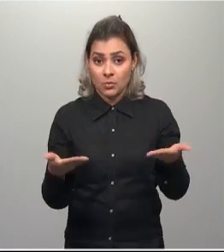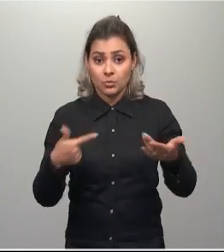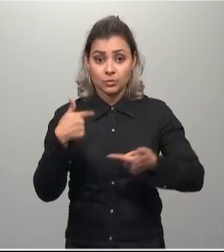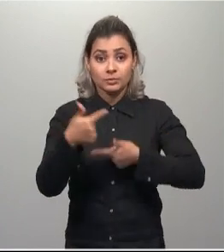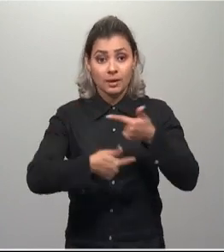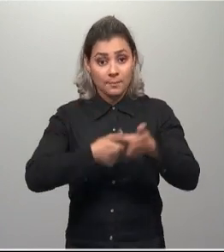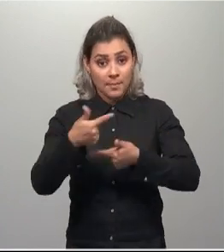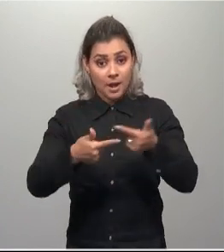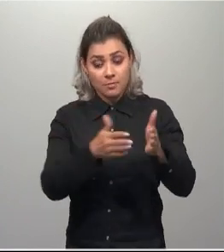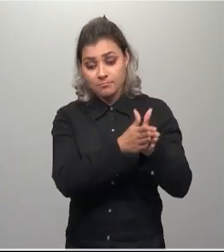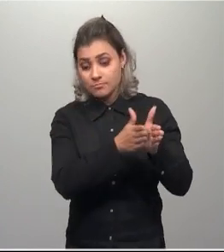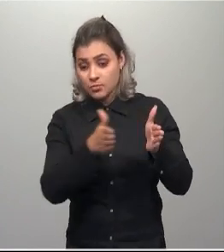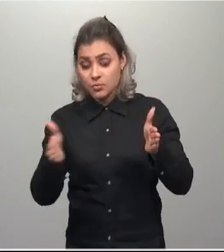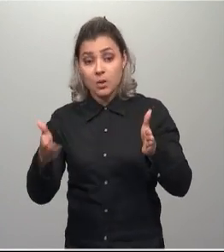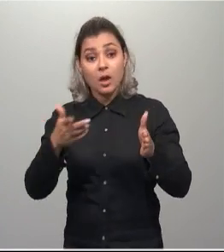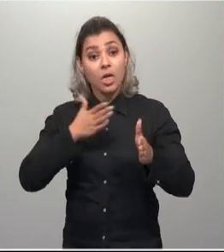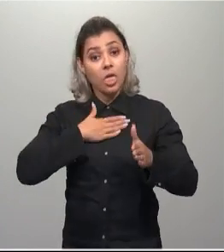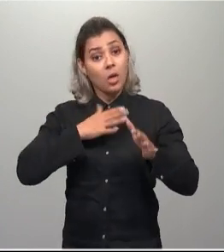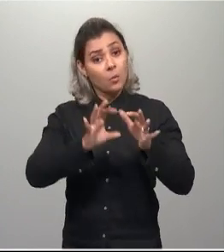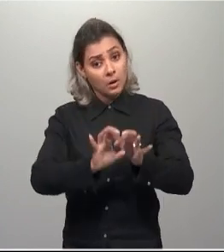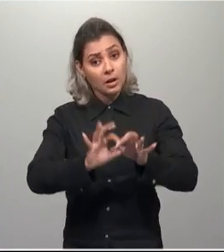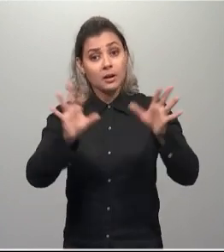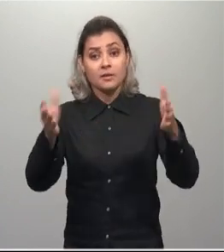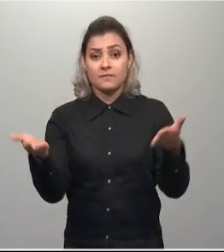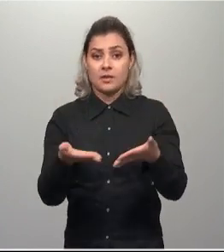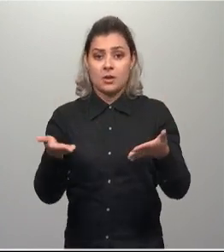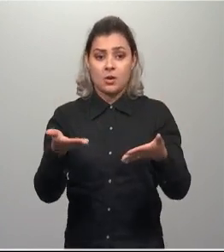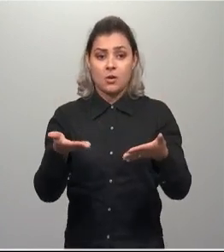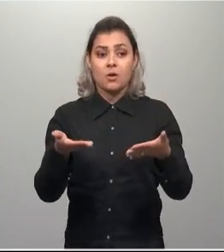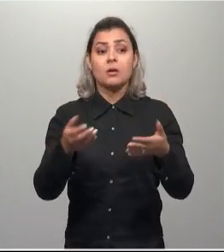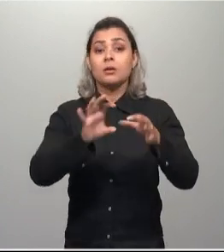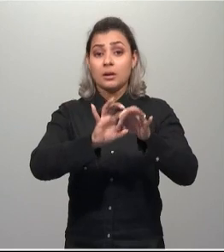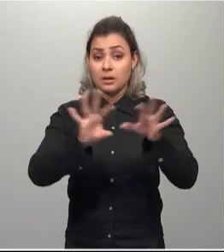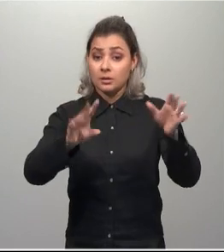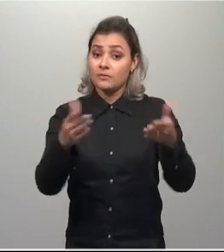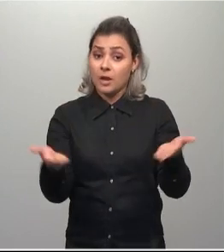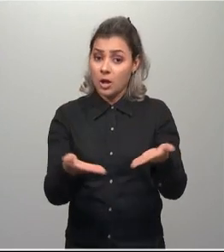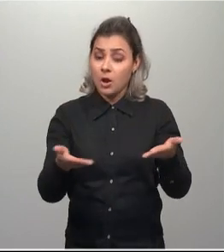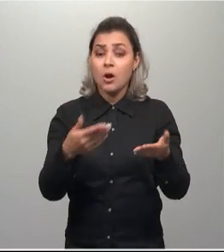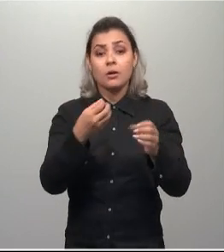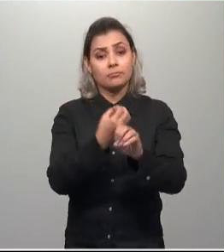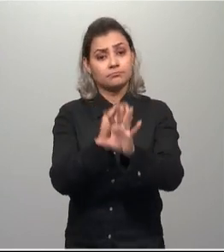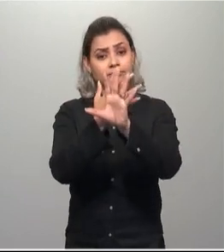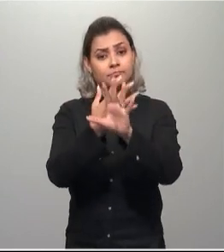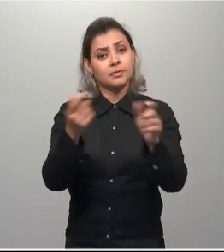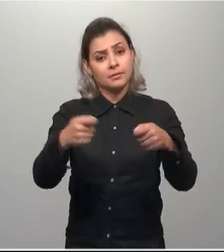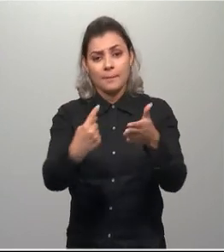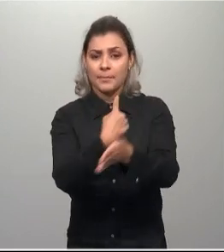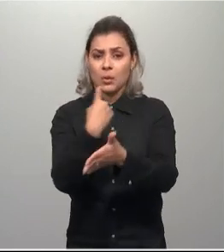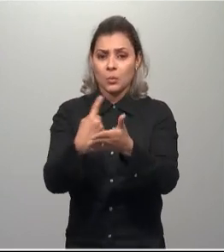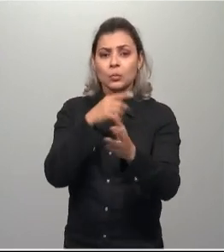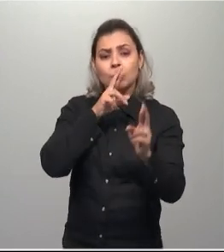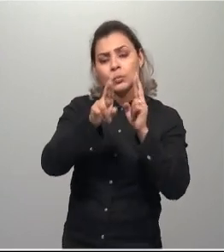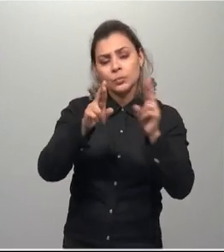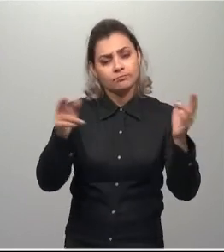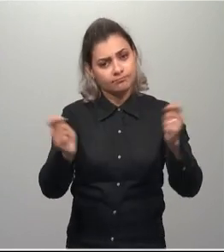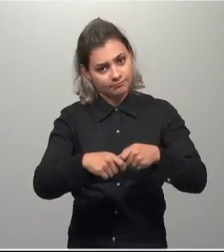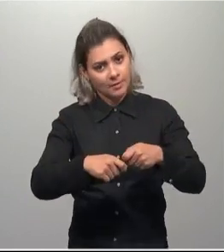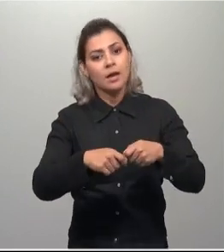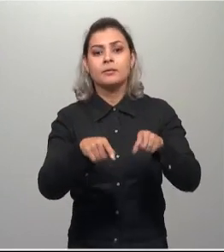nossa revisão e me colocar à disposição de vocês pra via os nossos canais